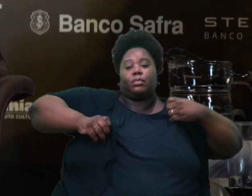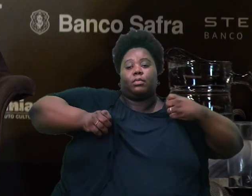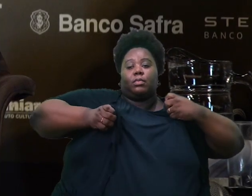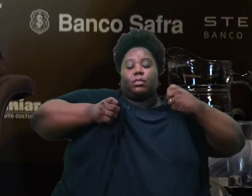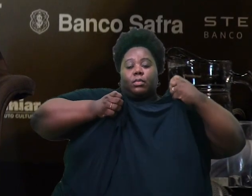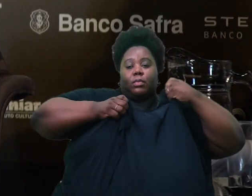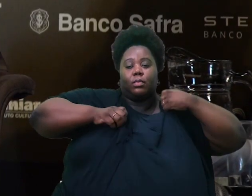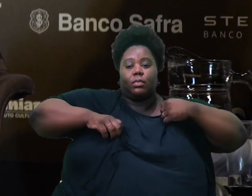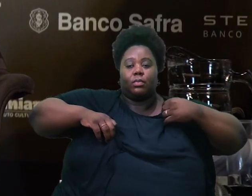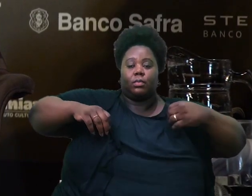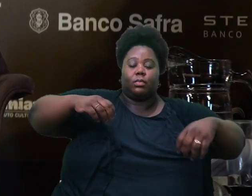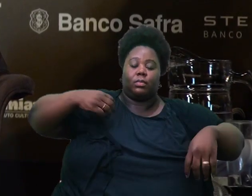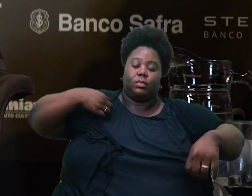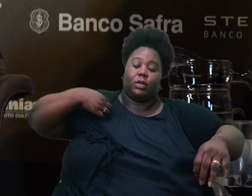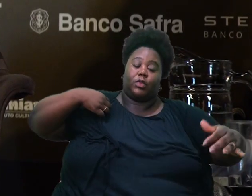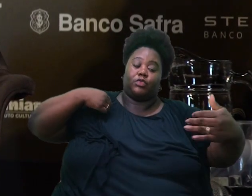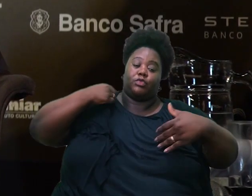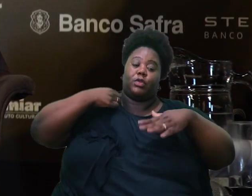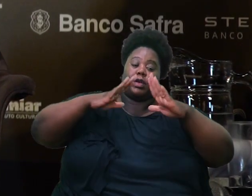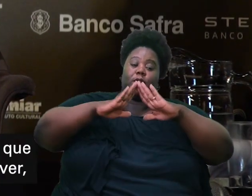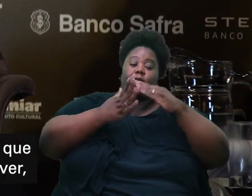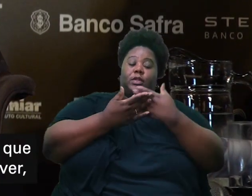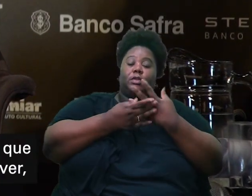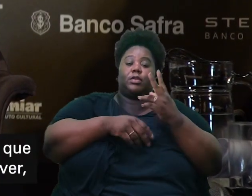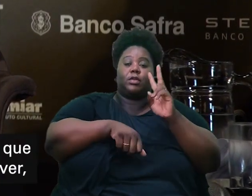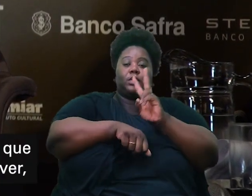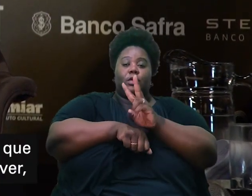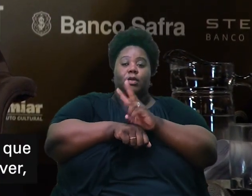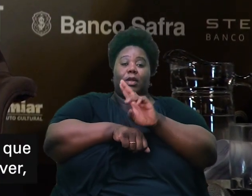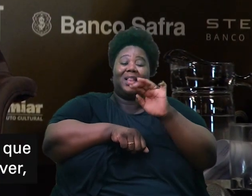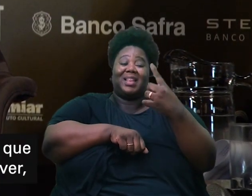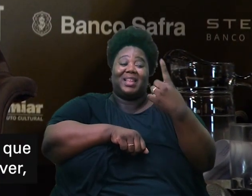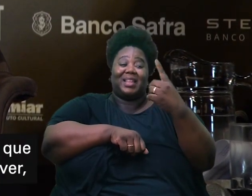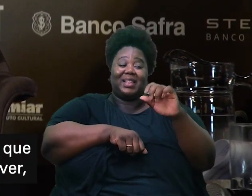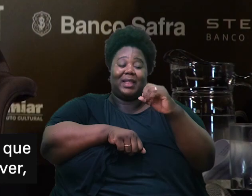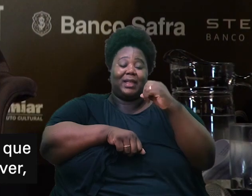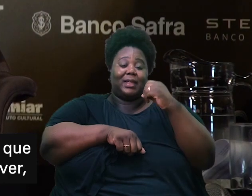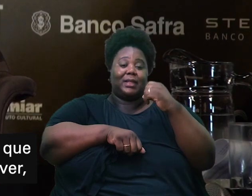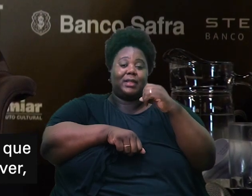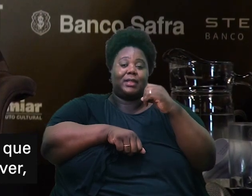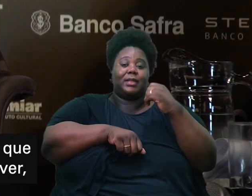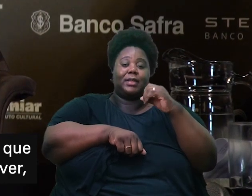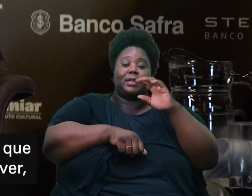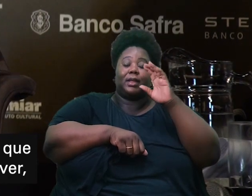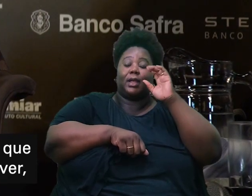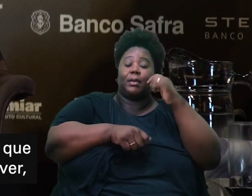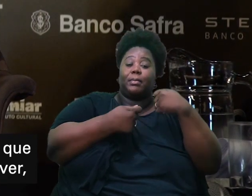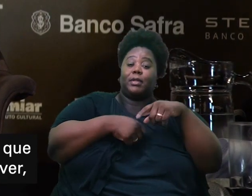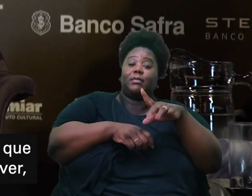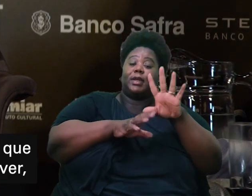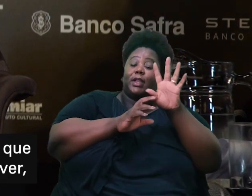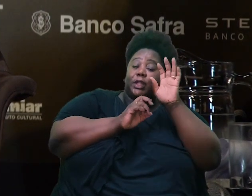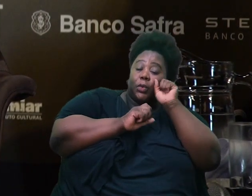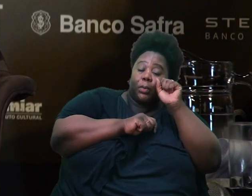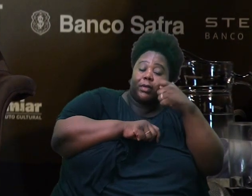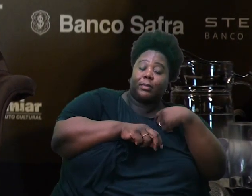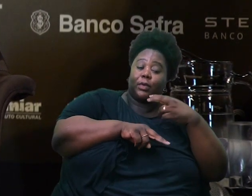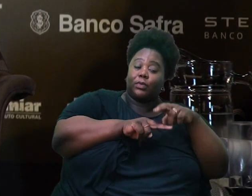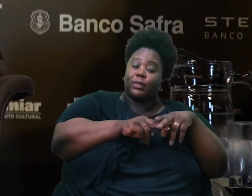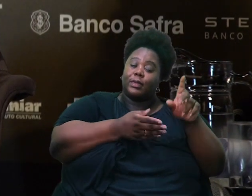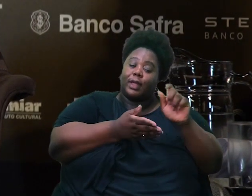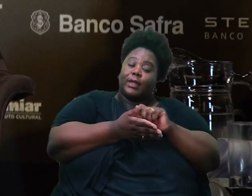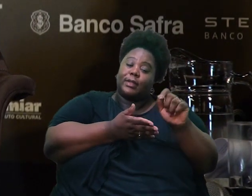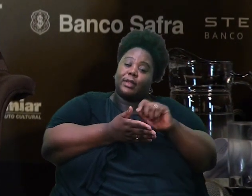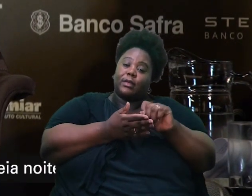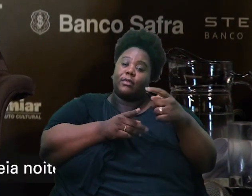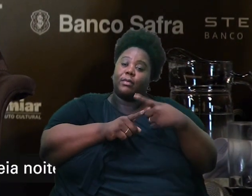Estava chegando da escolinha e tal, ia cuidar dele, mas lá pelas 10 horas eu precisava que ele dormisse para eu sentar e escrever,